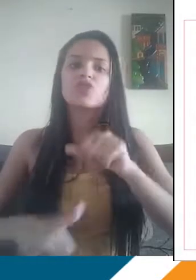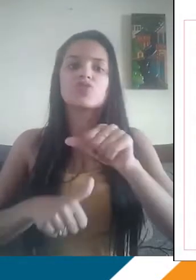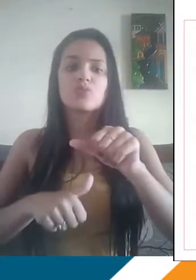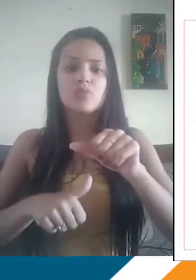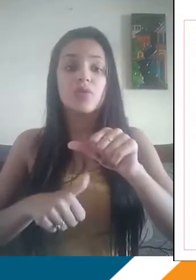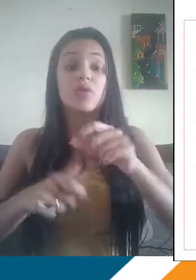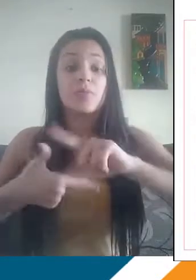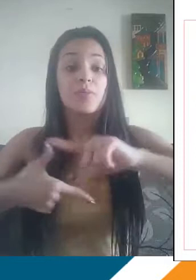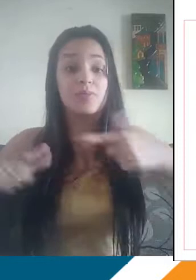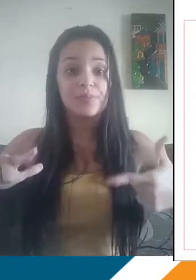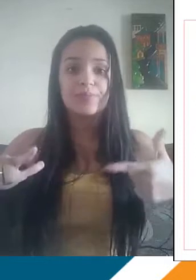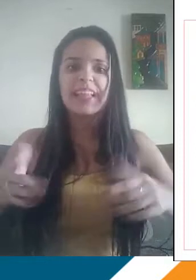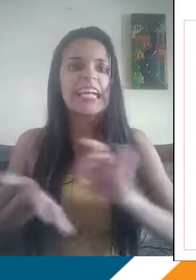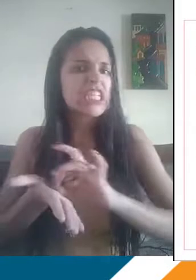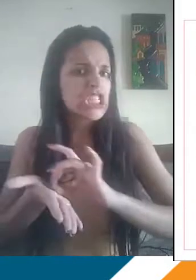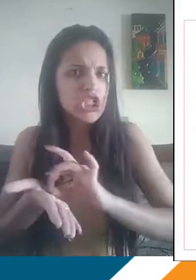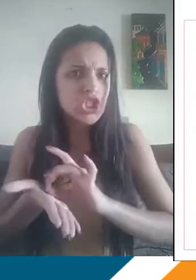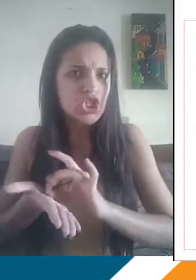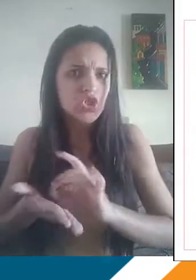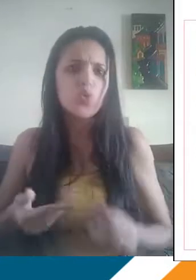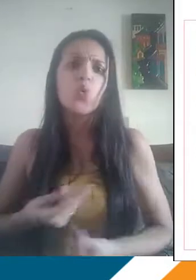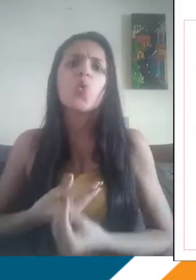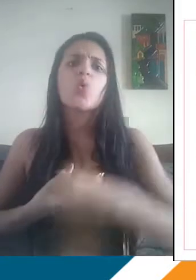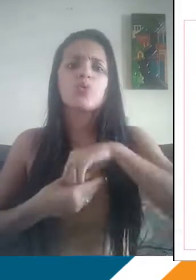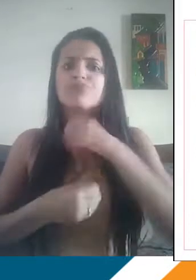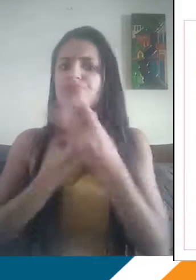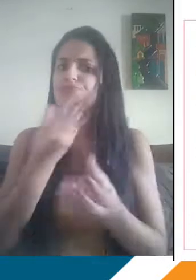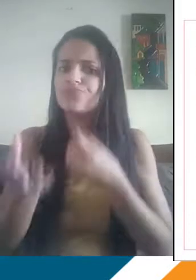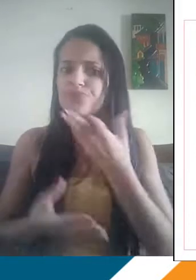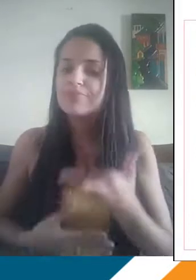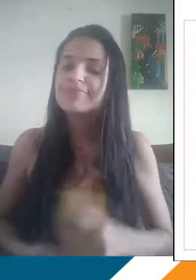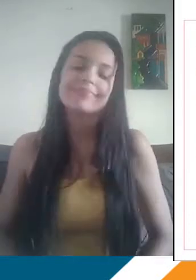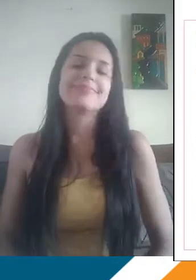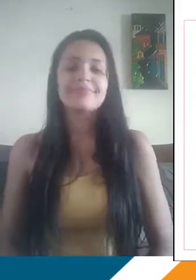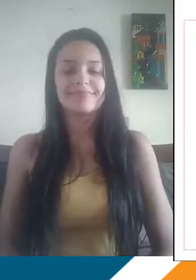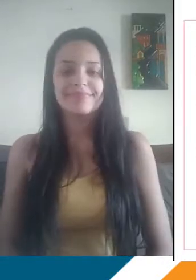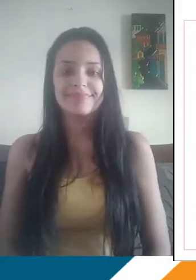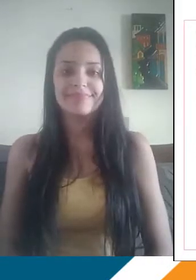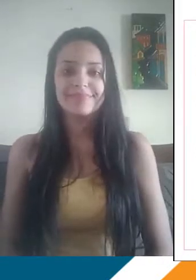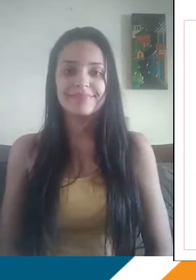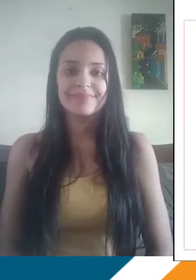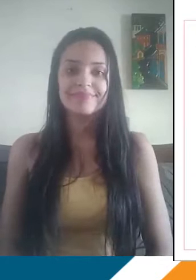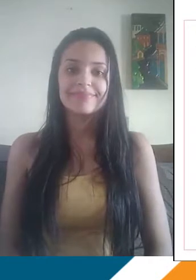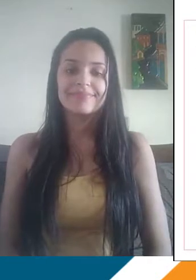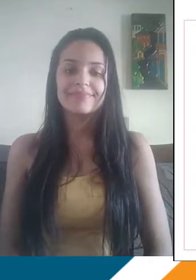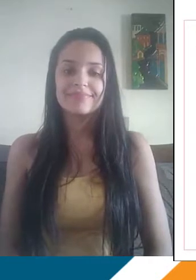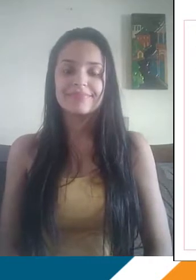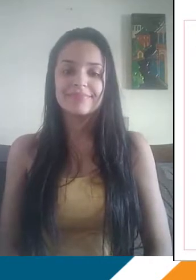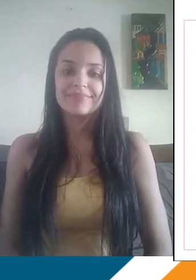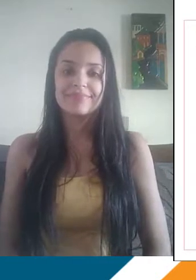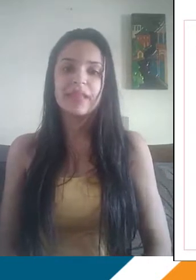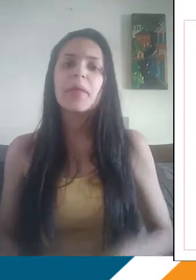não podemos nos esquecer, Esse movimento, esse evento, ele sofreu influência das vanguardas europeias que nós